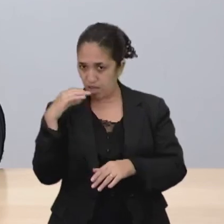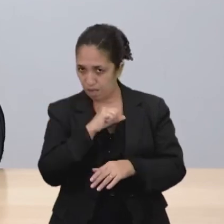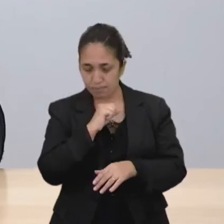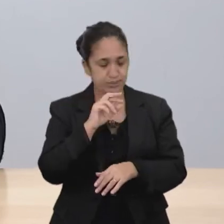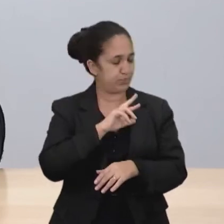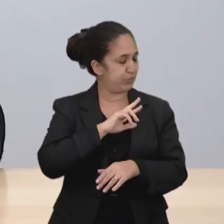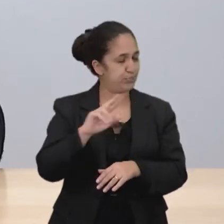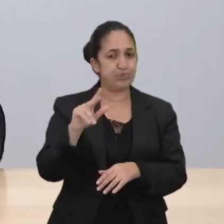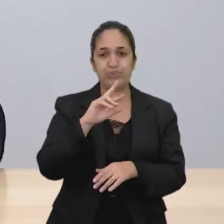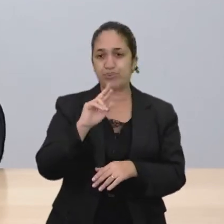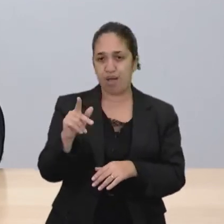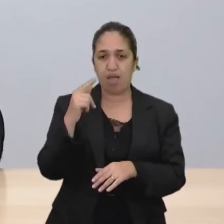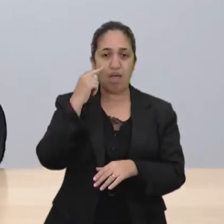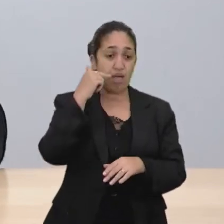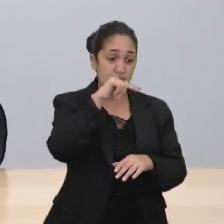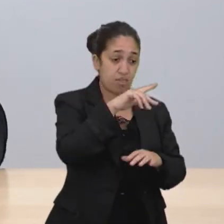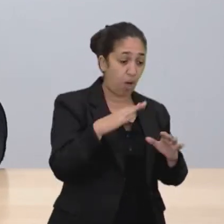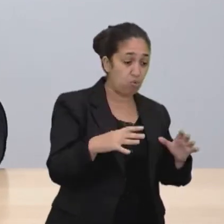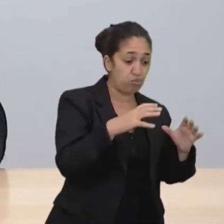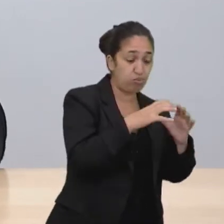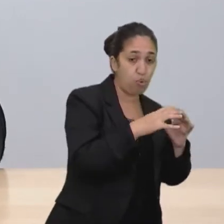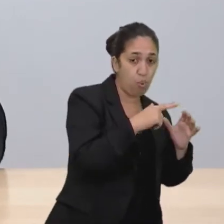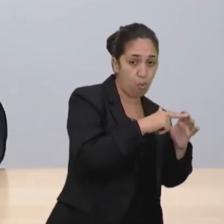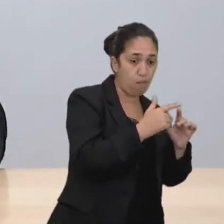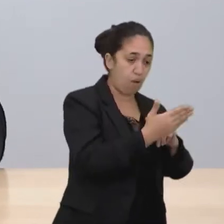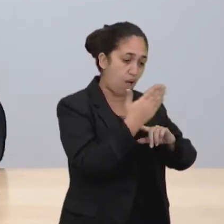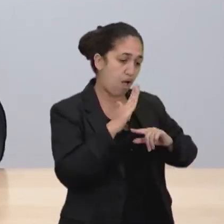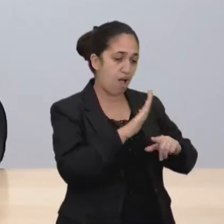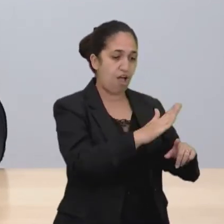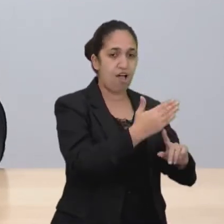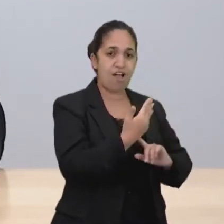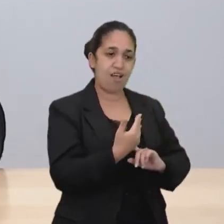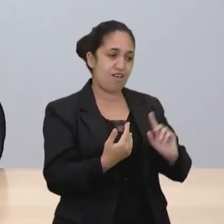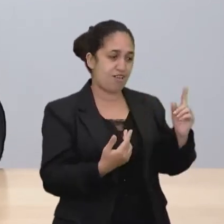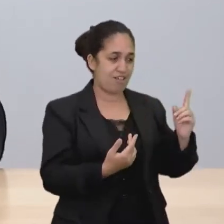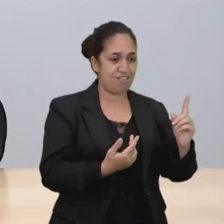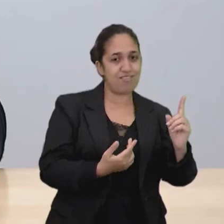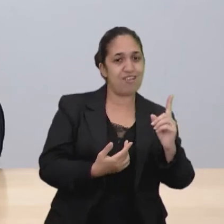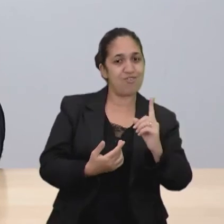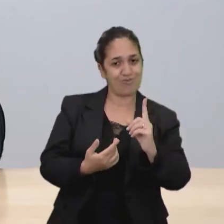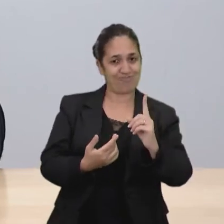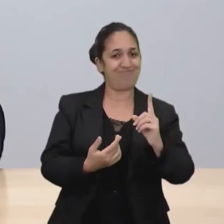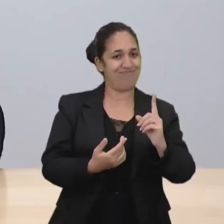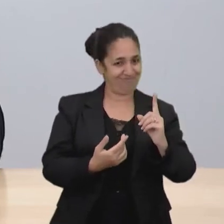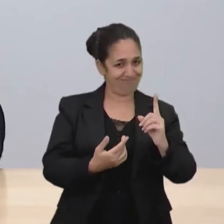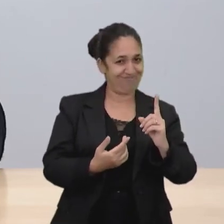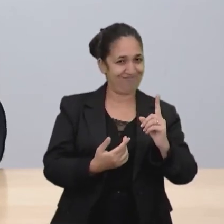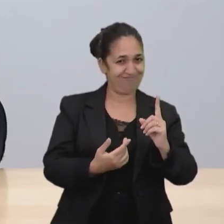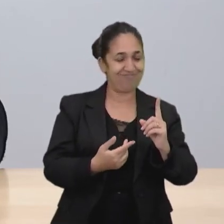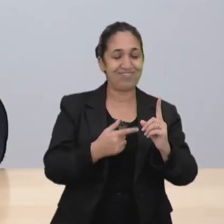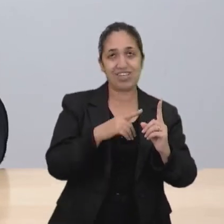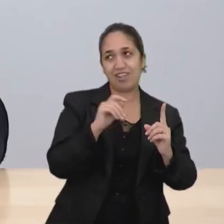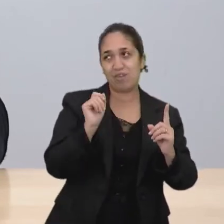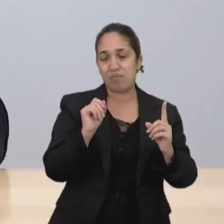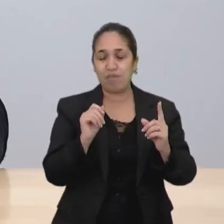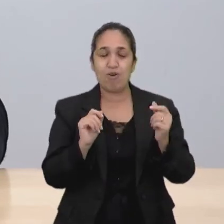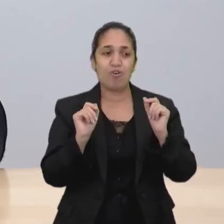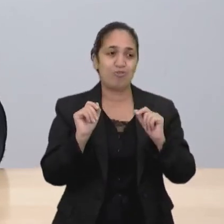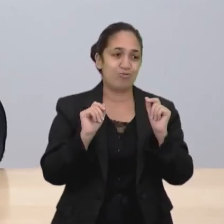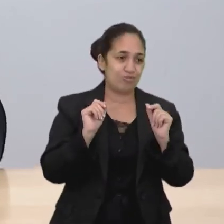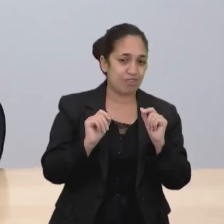fazer. E aí o trabalho em grupo, em conjunto, auxilia, porque cada pessoa ou cada componente do grupo pode